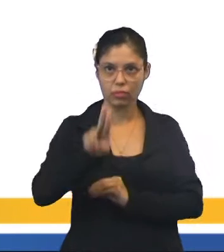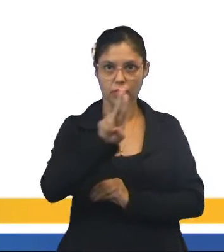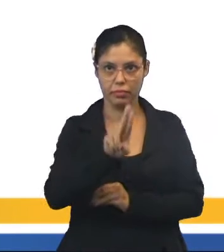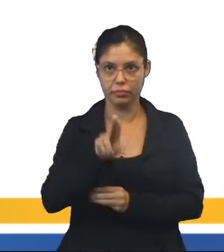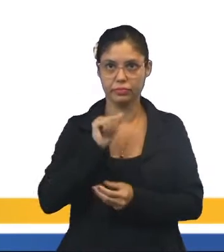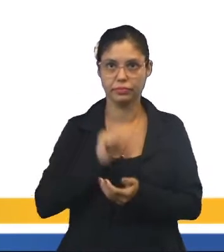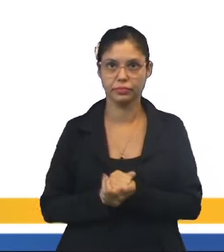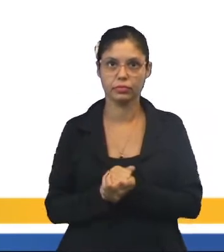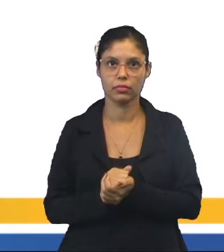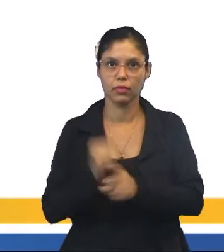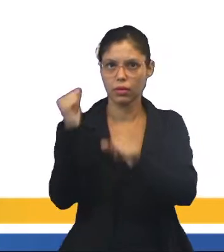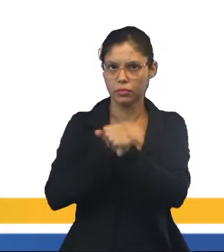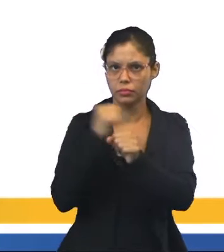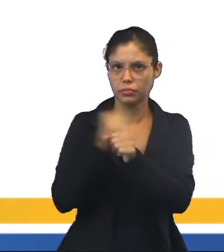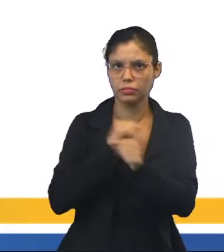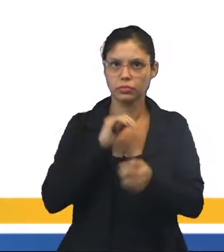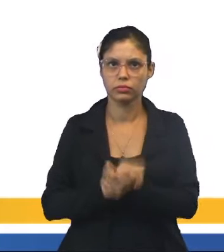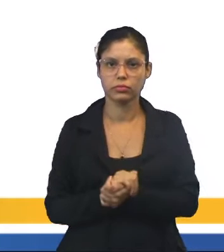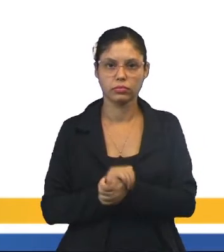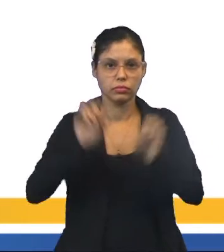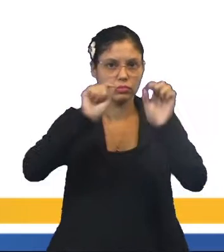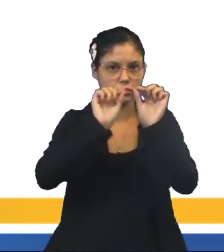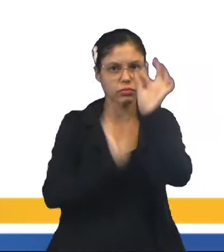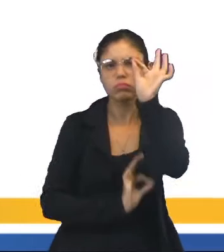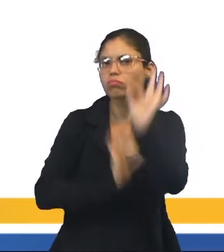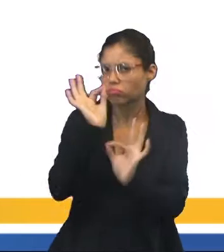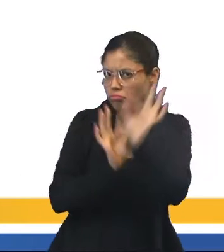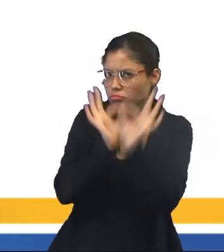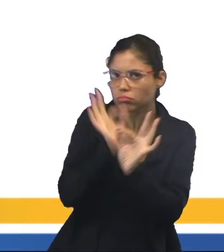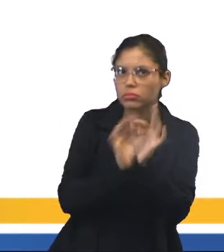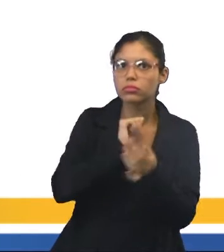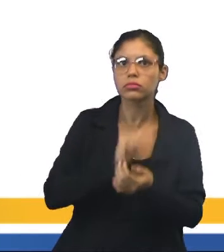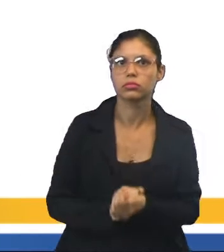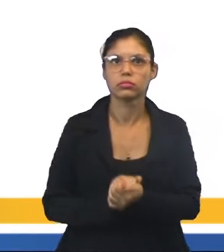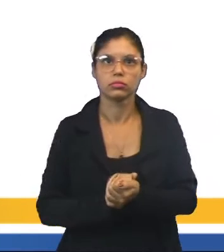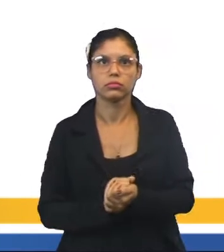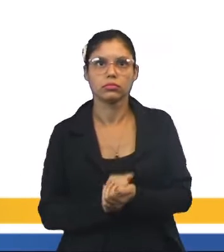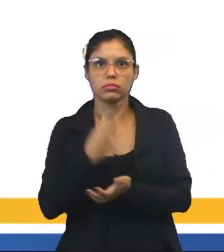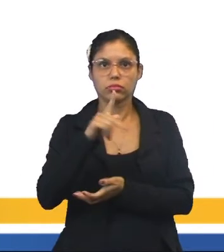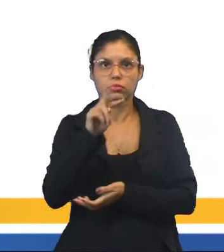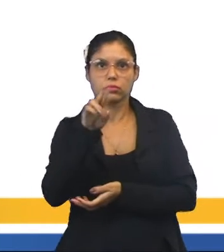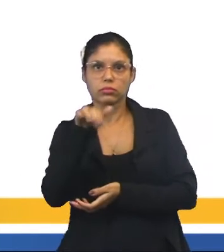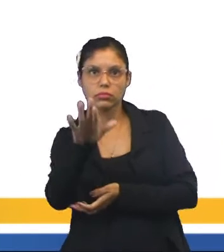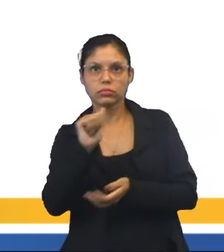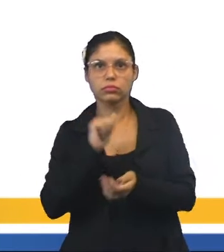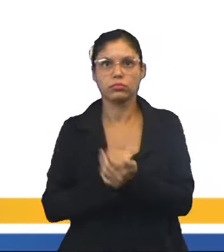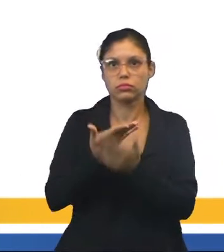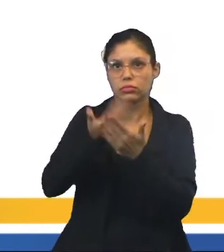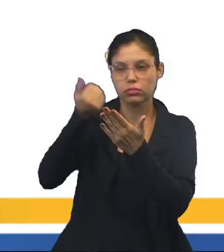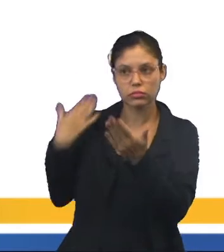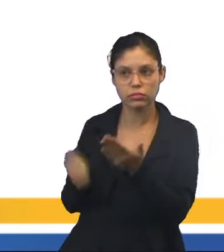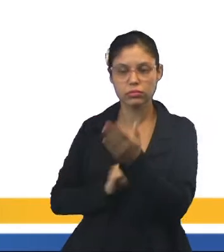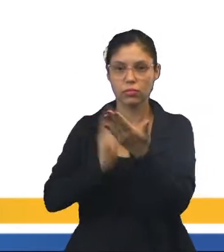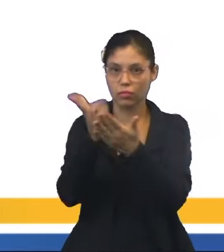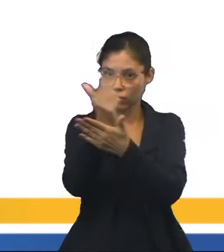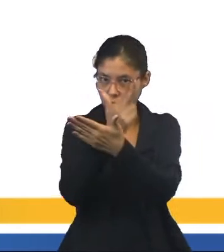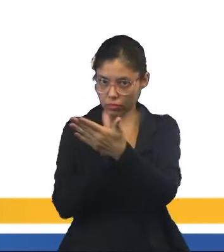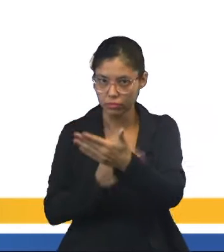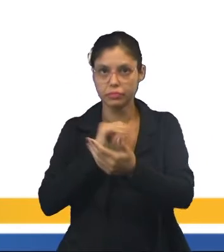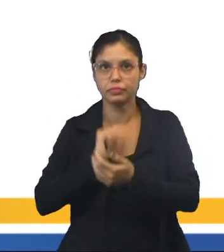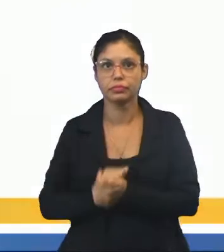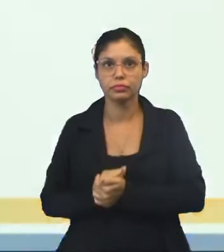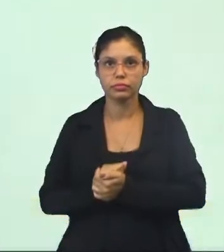pontos utilizados para construir o esqueleto da parábola antes de